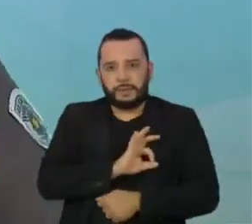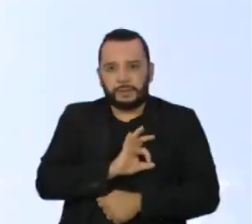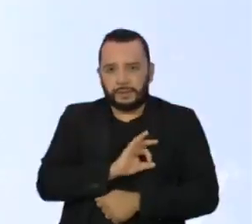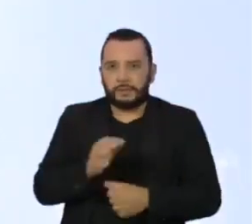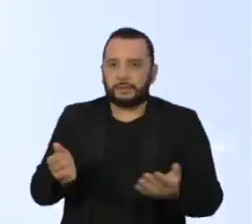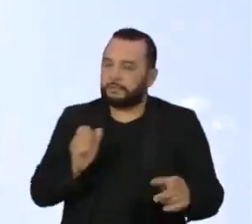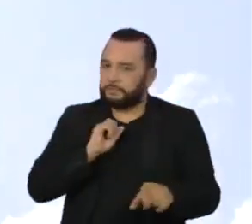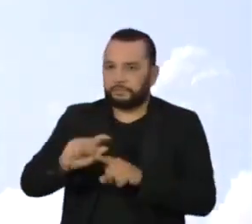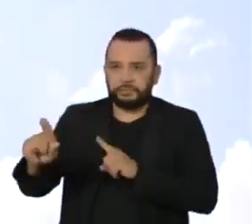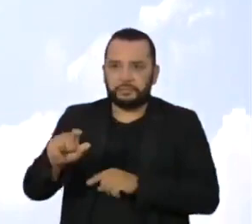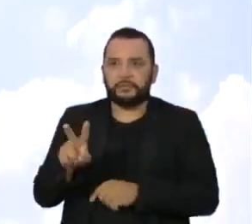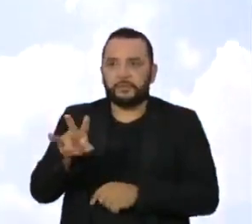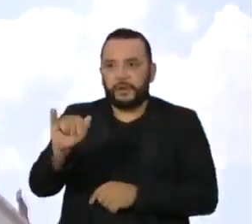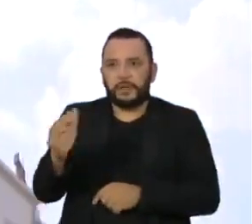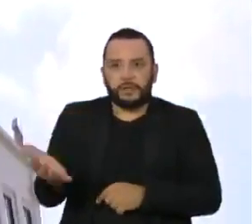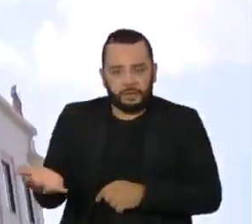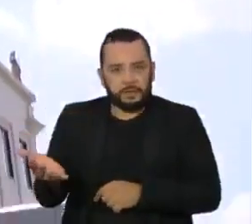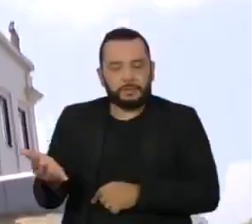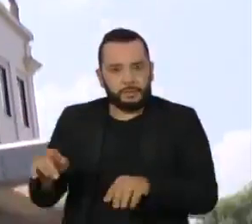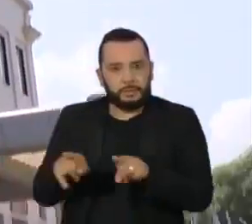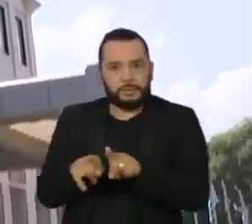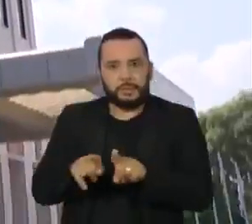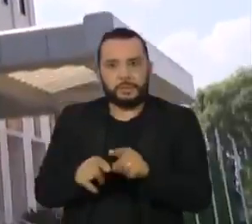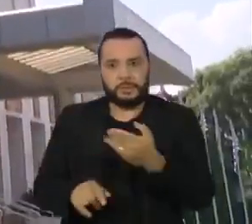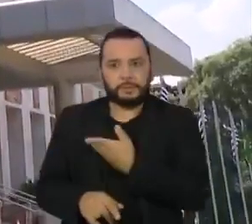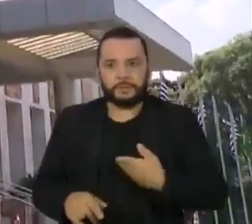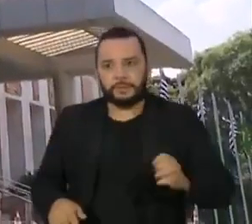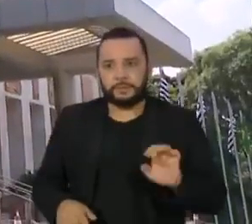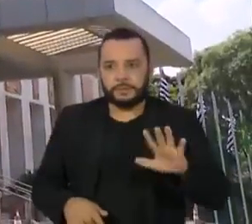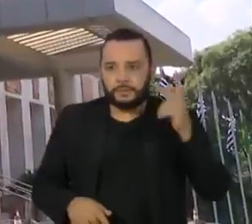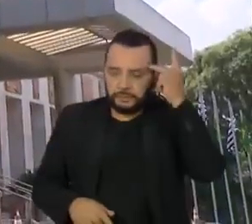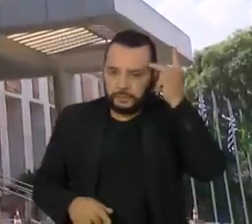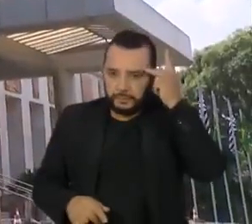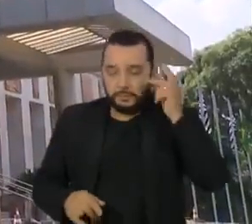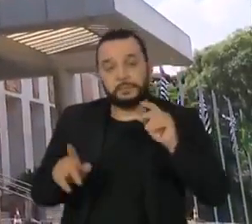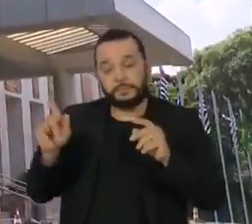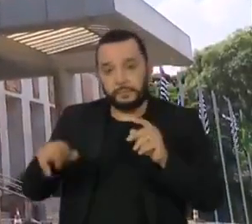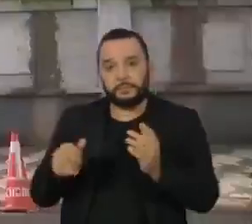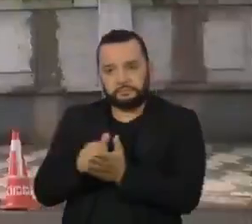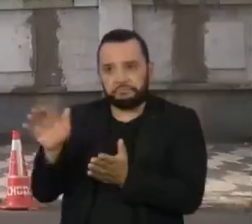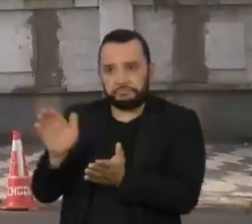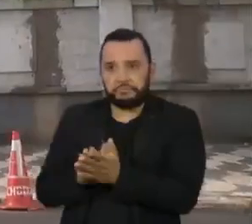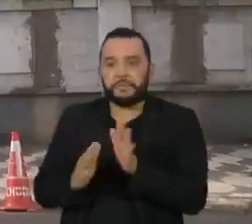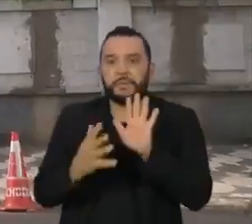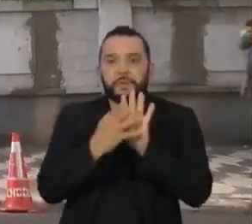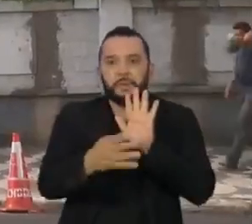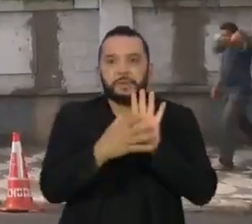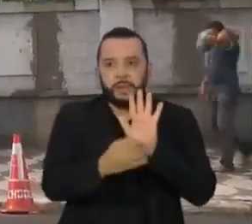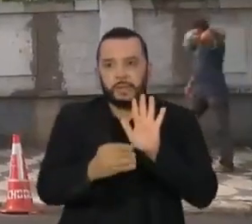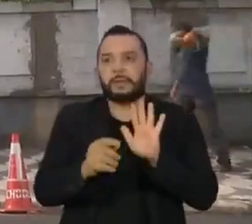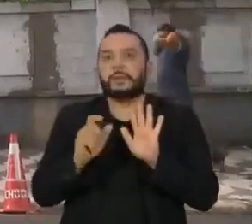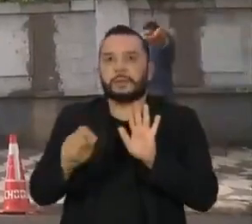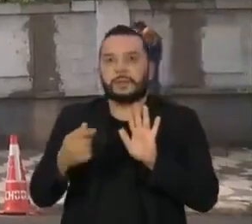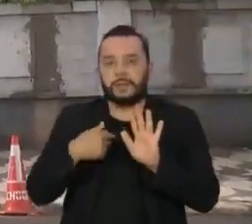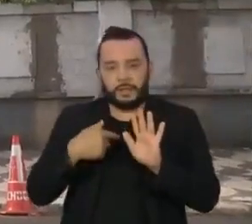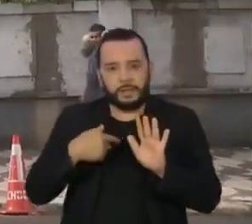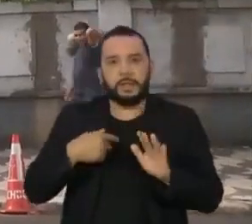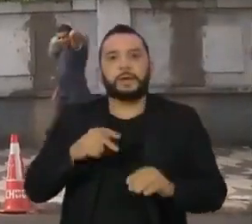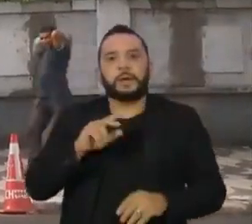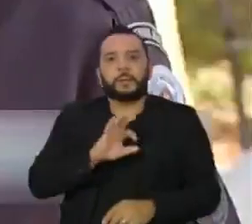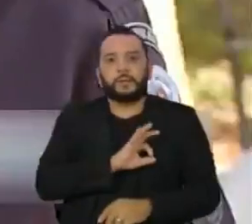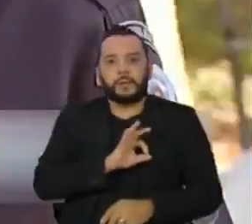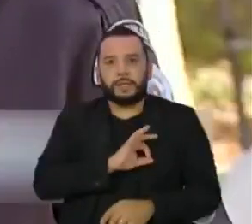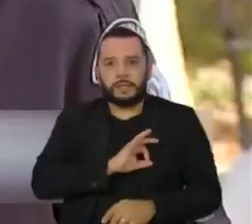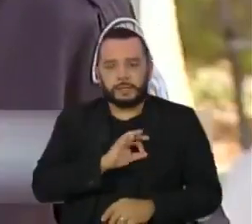Polícia Militar nos Bastidores o governo de São Paulo busca fazer com que a punição de Lacerda seja um exemplo para evitar a politização da